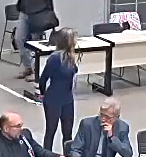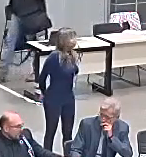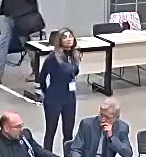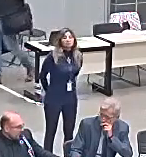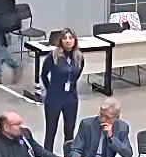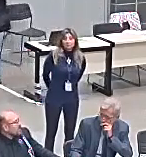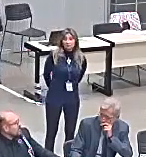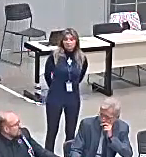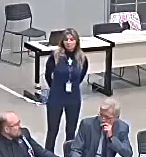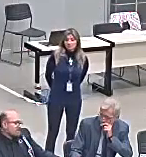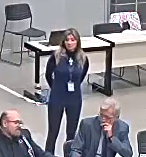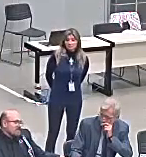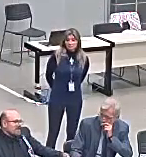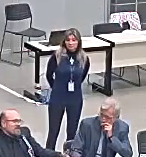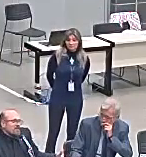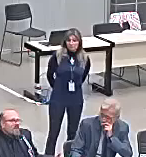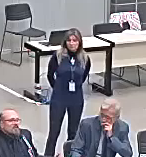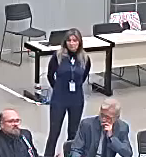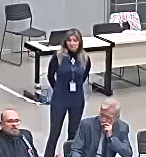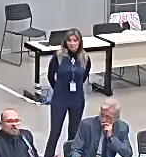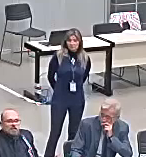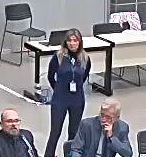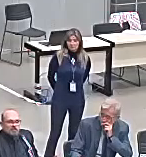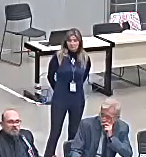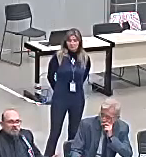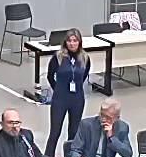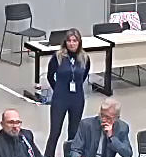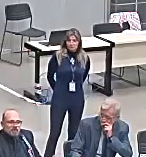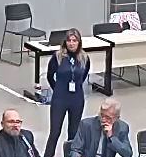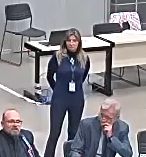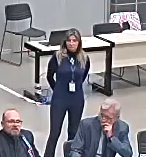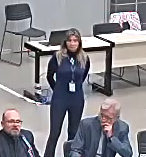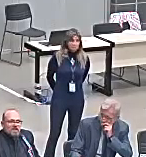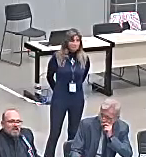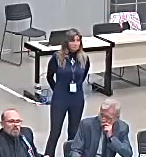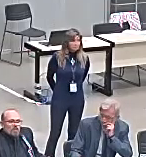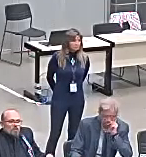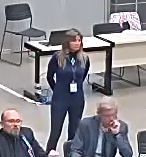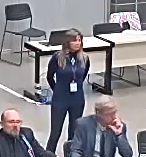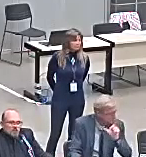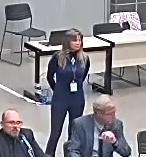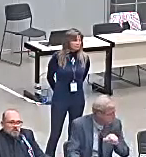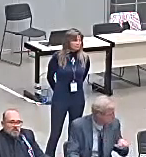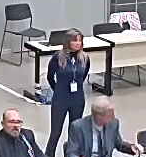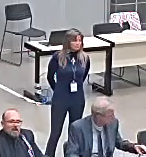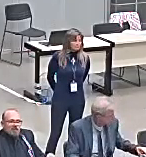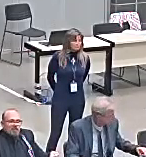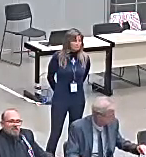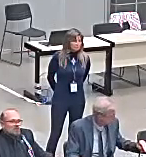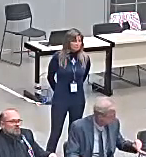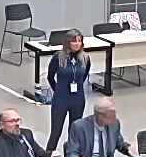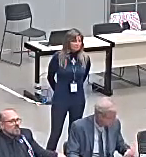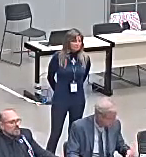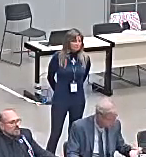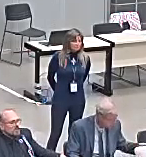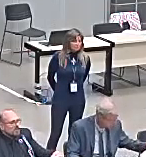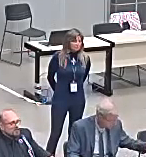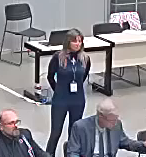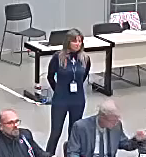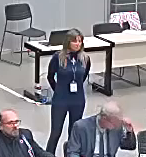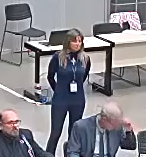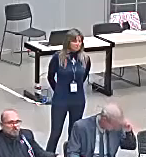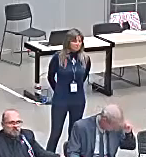a fortalecer Na verdade nem fortalecer foi extinto mas de reconstruimos a frente sulmineira